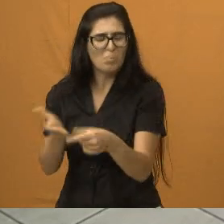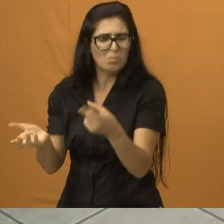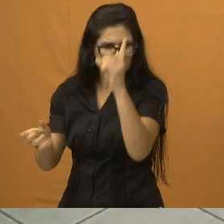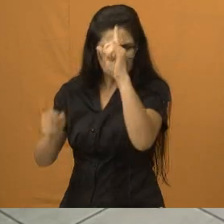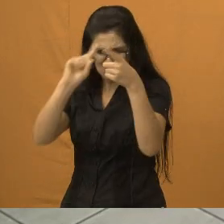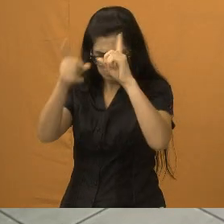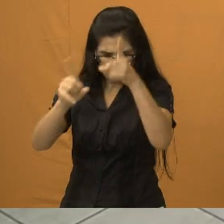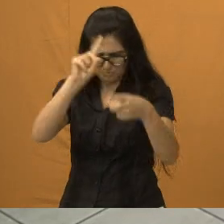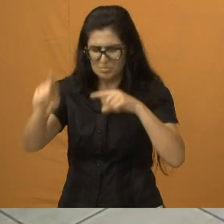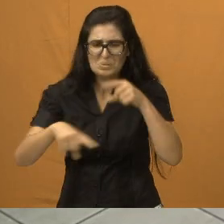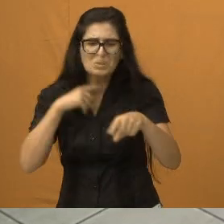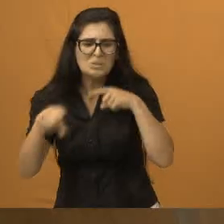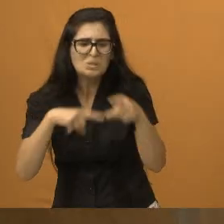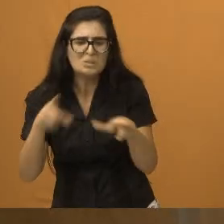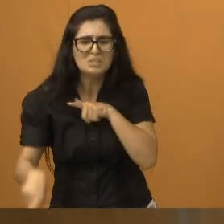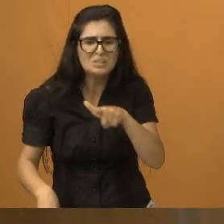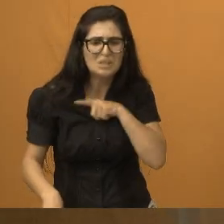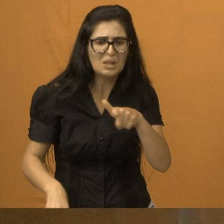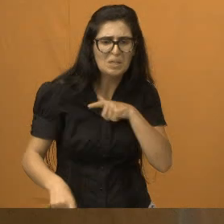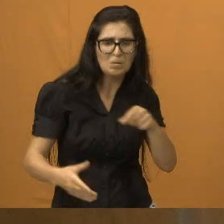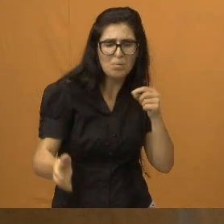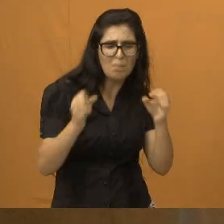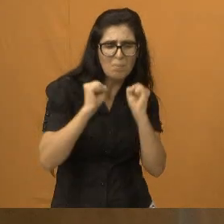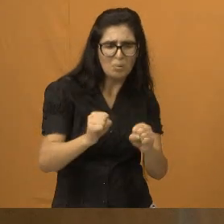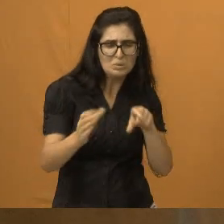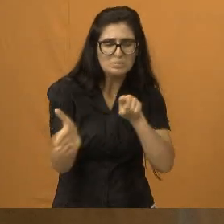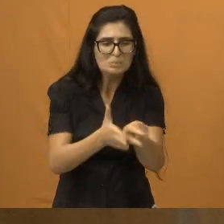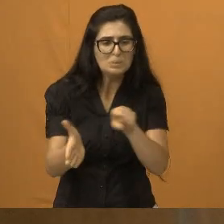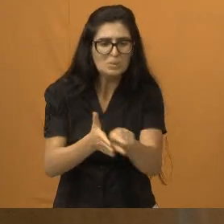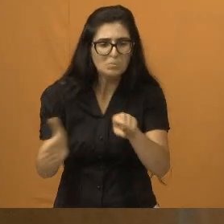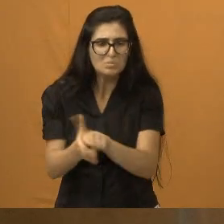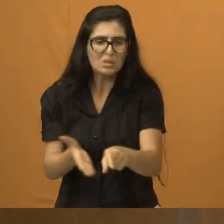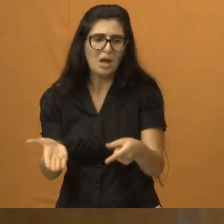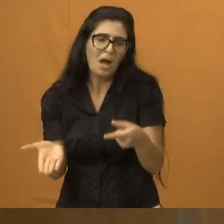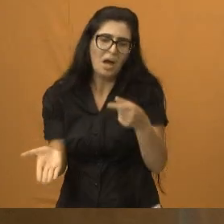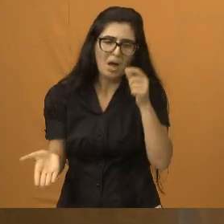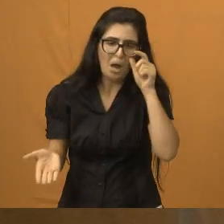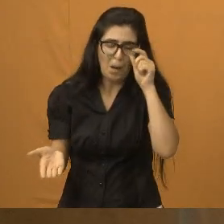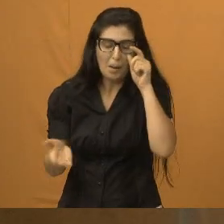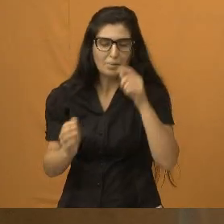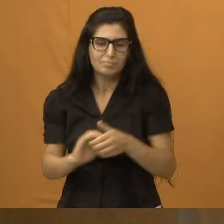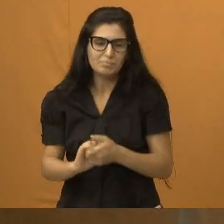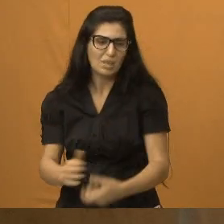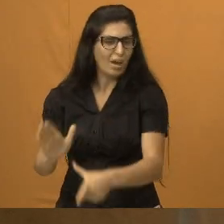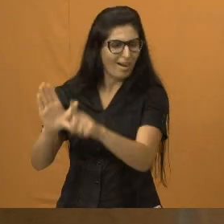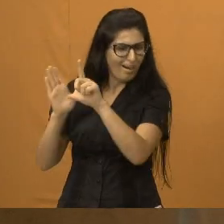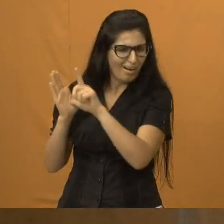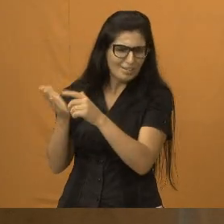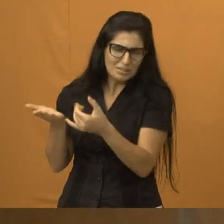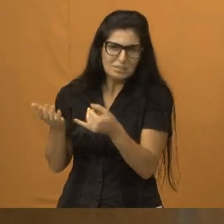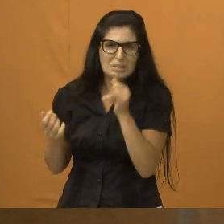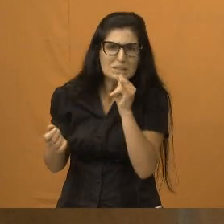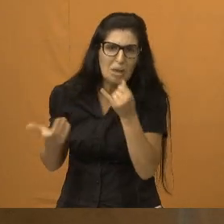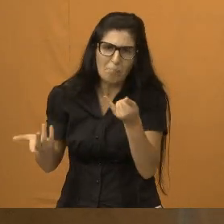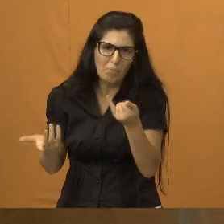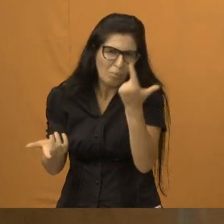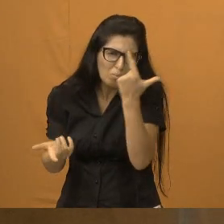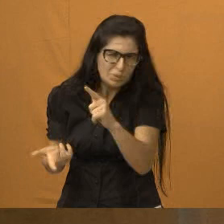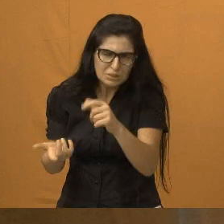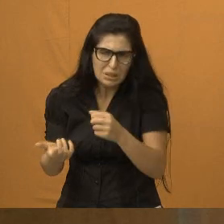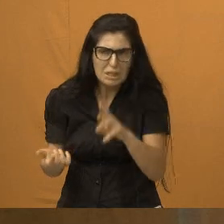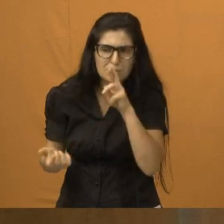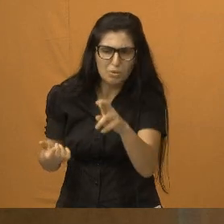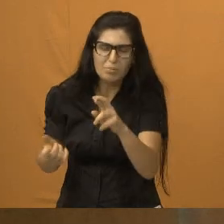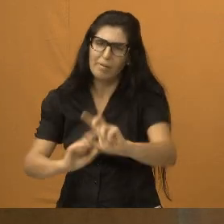Aquelas perguntas que porventura ocorrerem e em algum momento não conseguirem ser sanadas no instante, estarei anotando as informações para que sejam